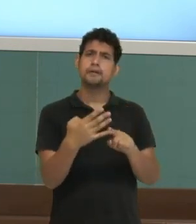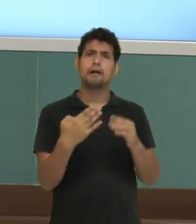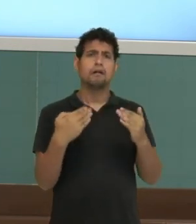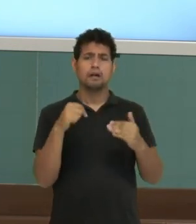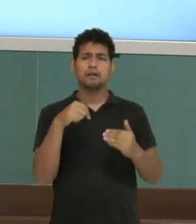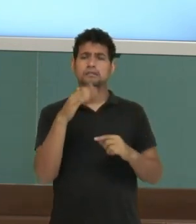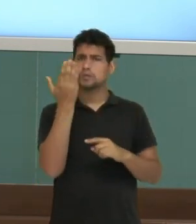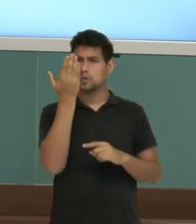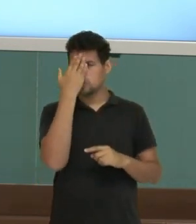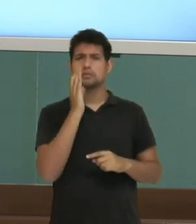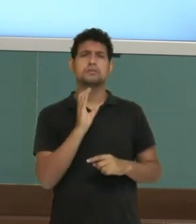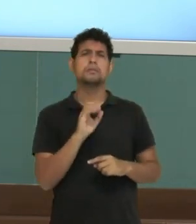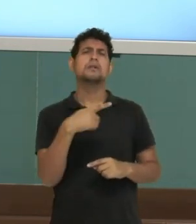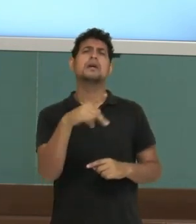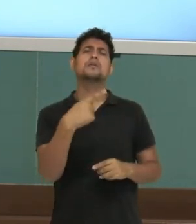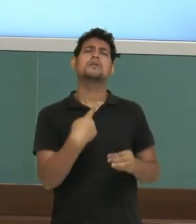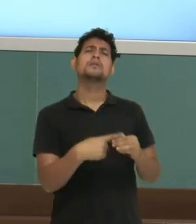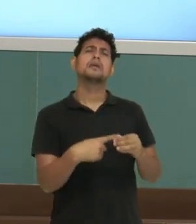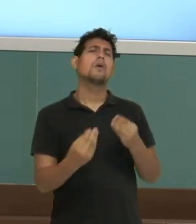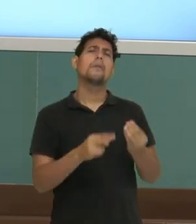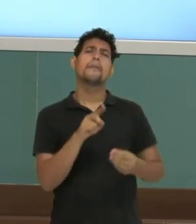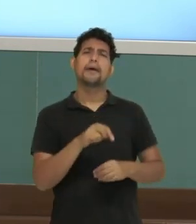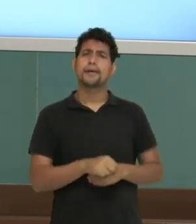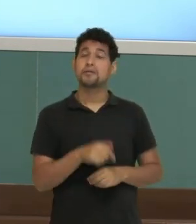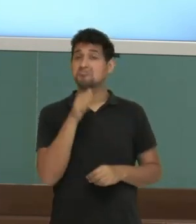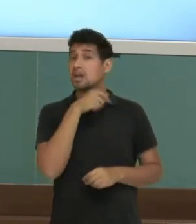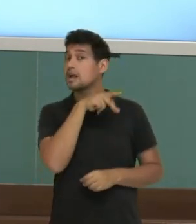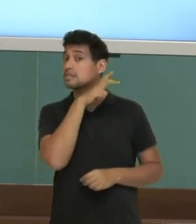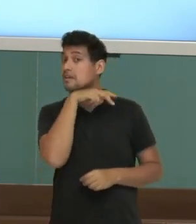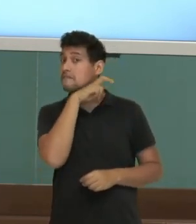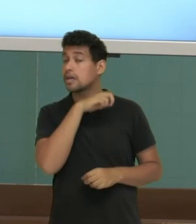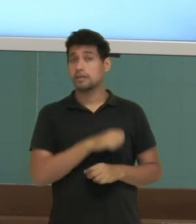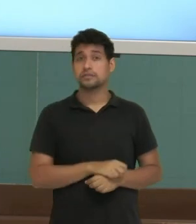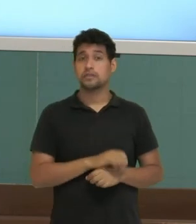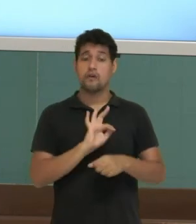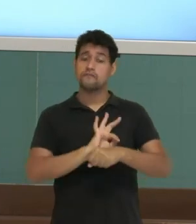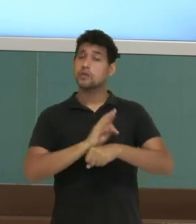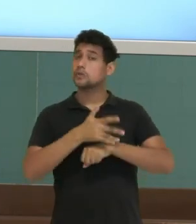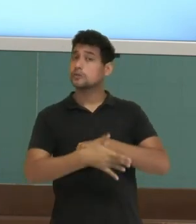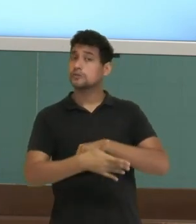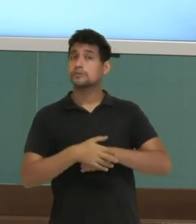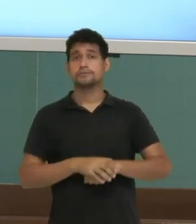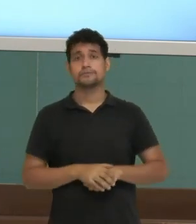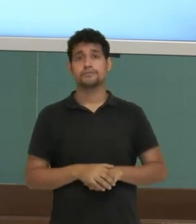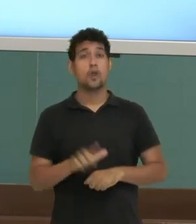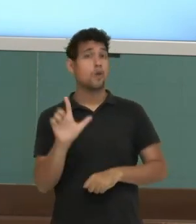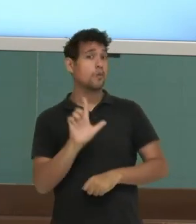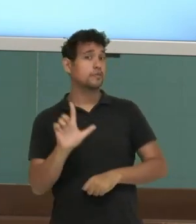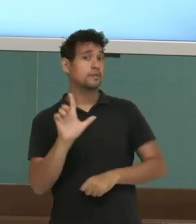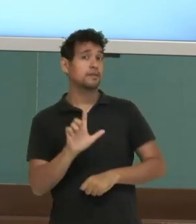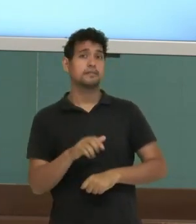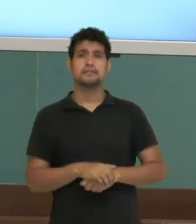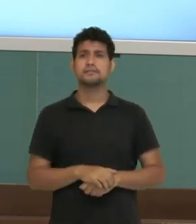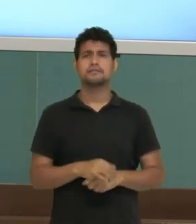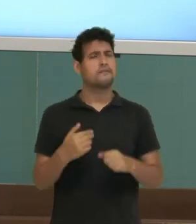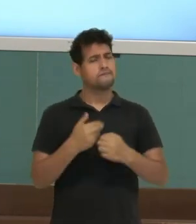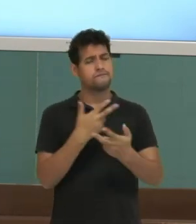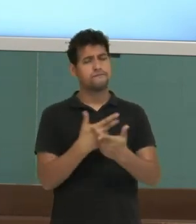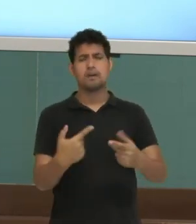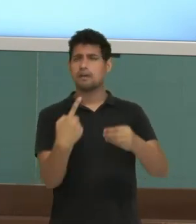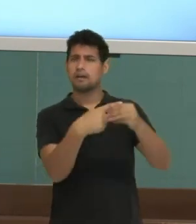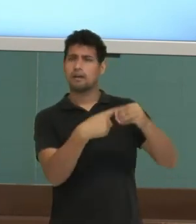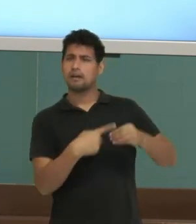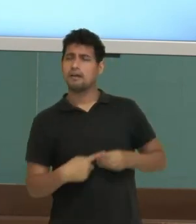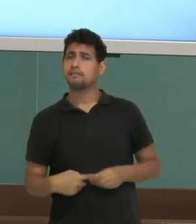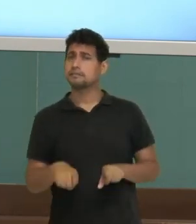cidade? E na cidade que você mora? Cascavel, Foz do Iguaçu, Londrina ou outro município do